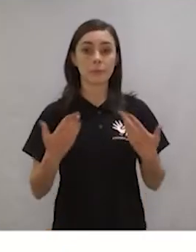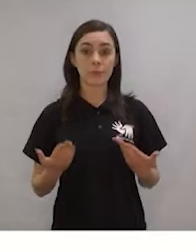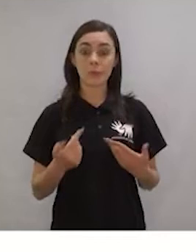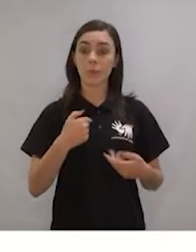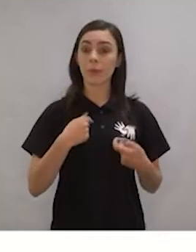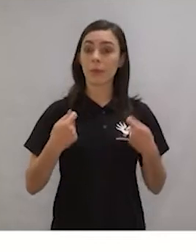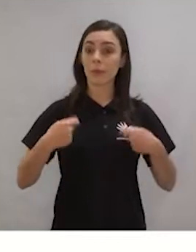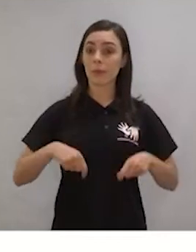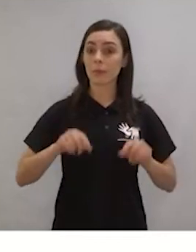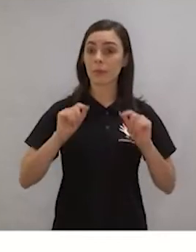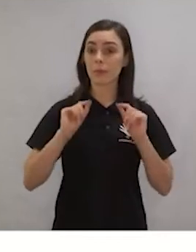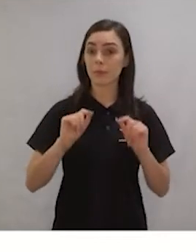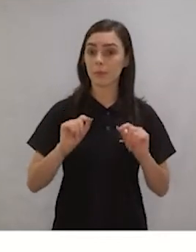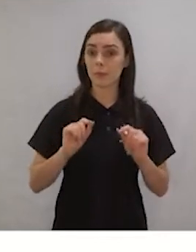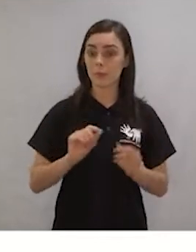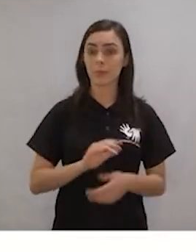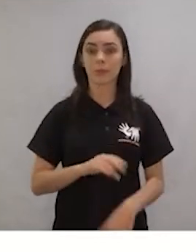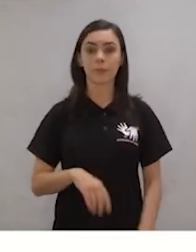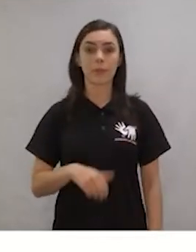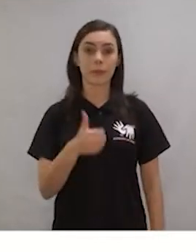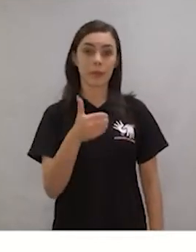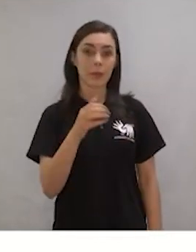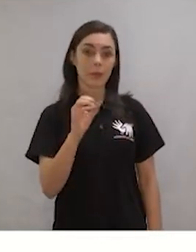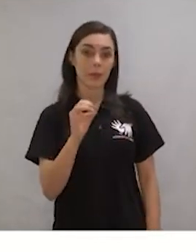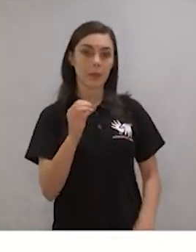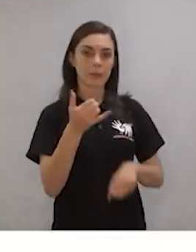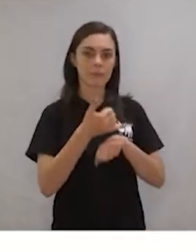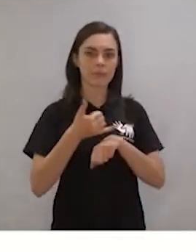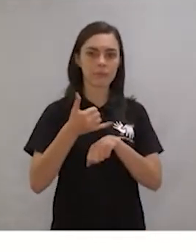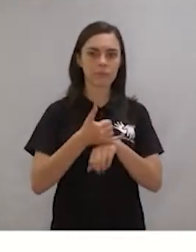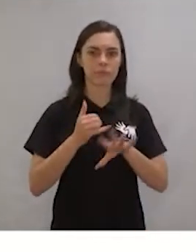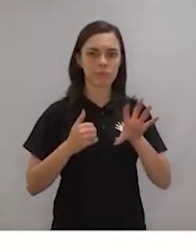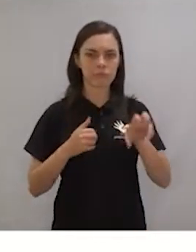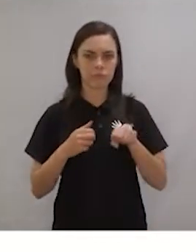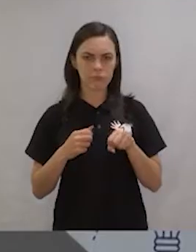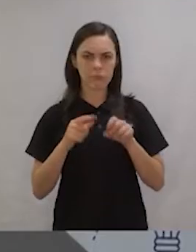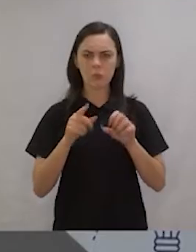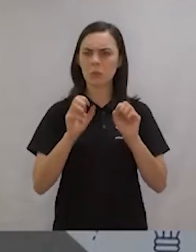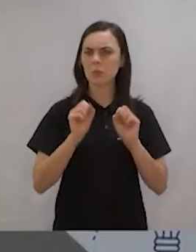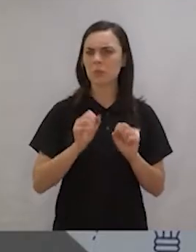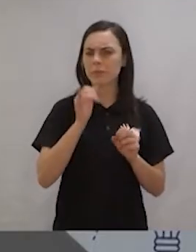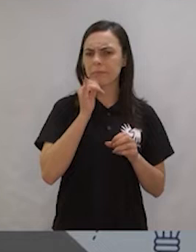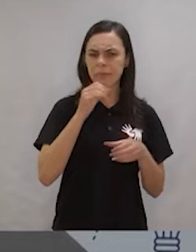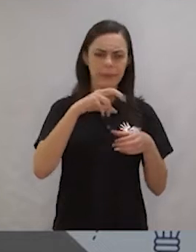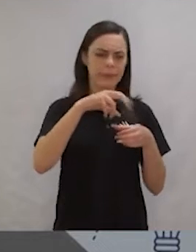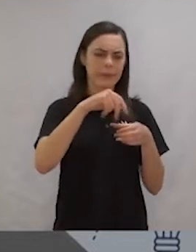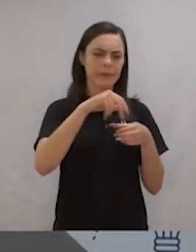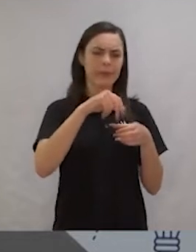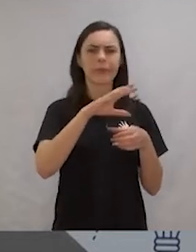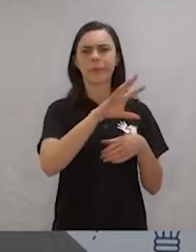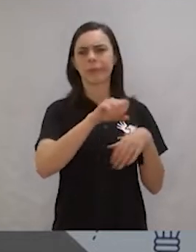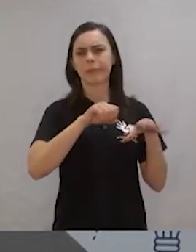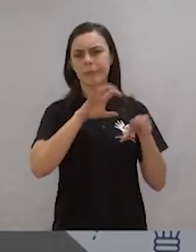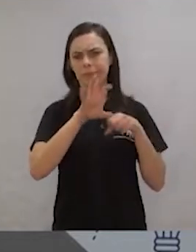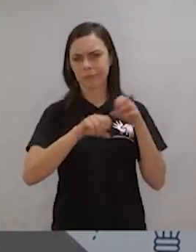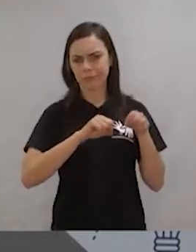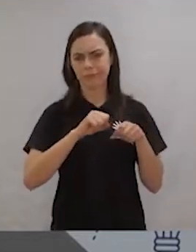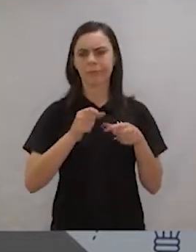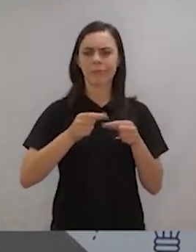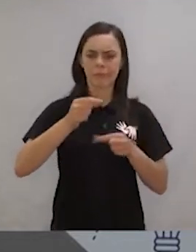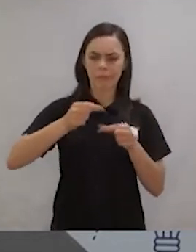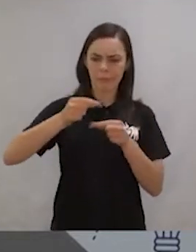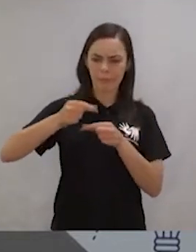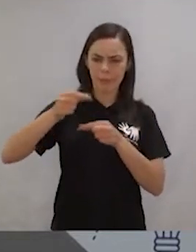Então, eu vou precisar pegar 10 objetos. Vocês podem pegar 10 tampinhas, vocês podem pegar